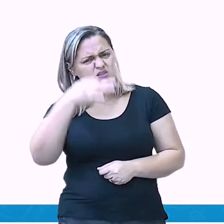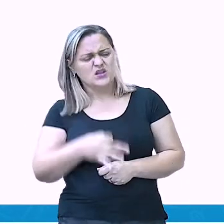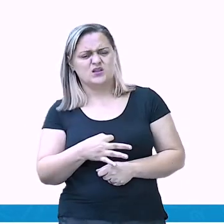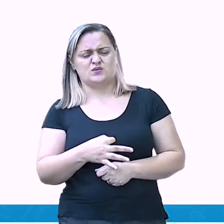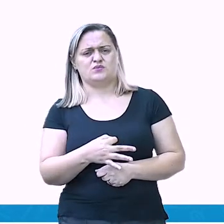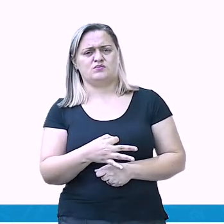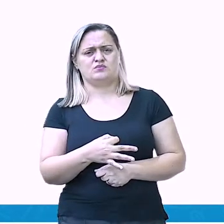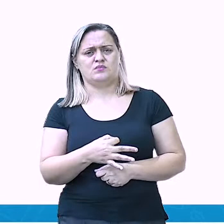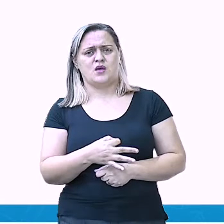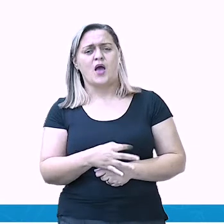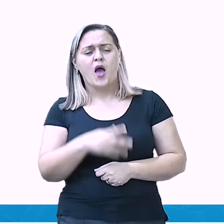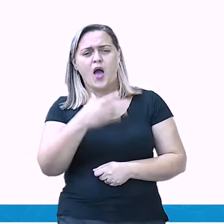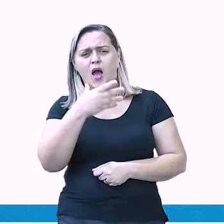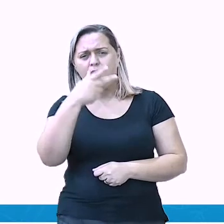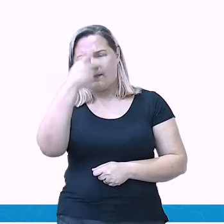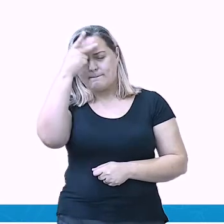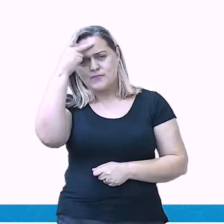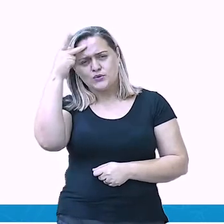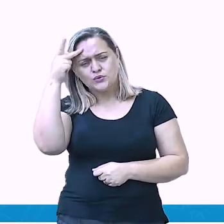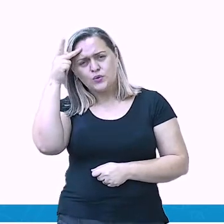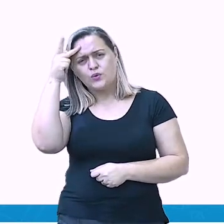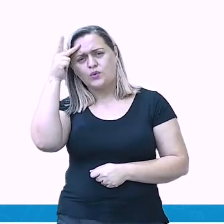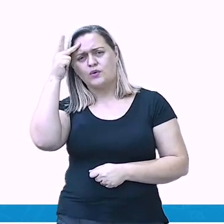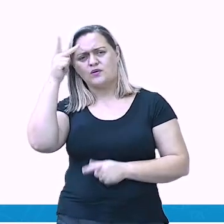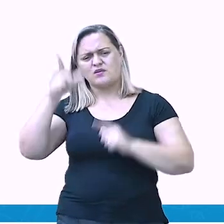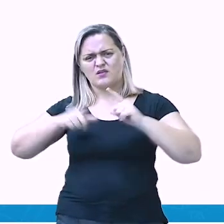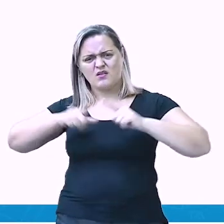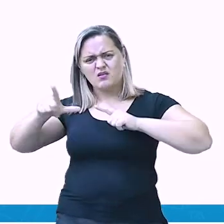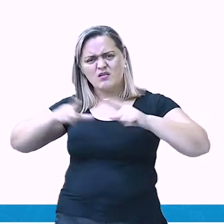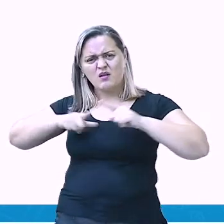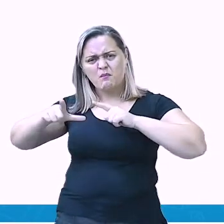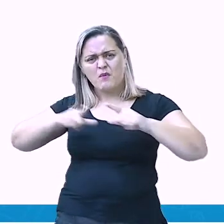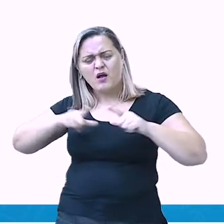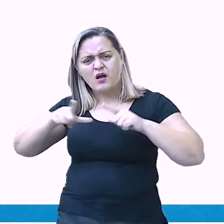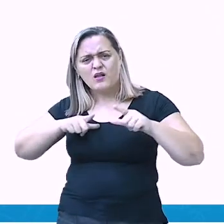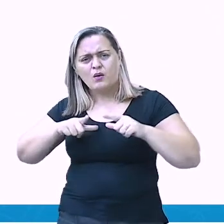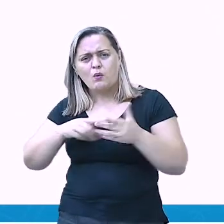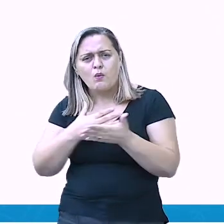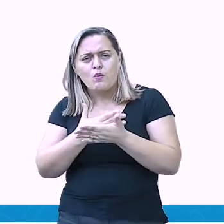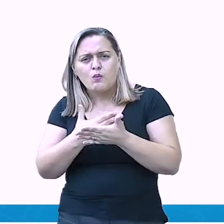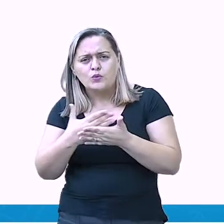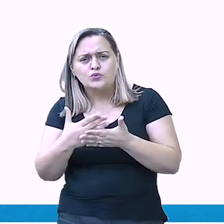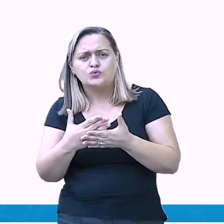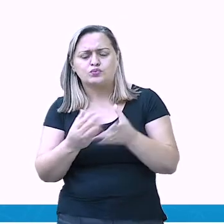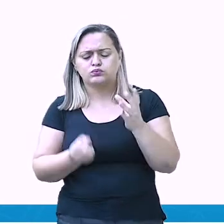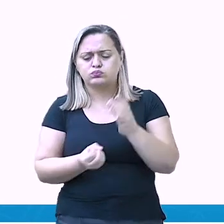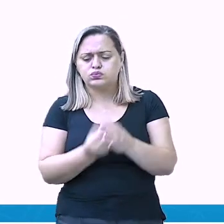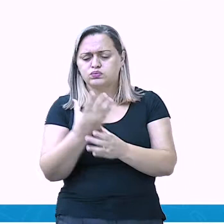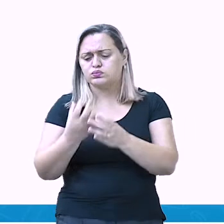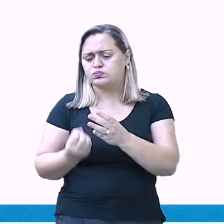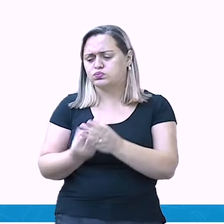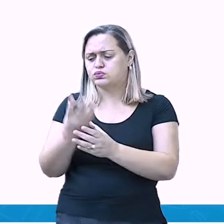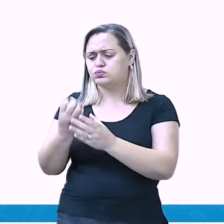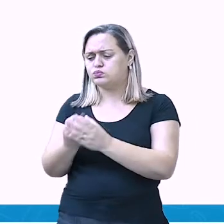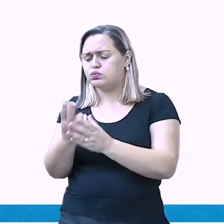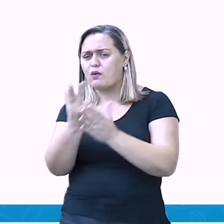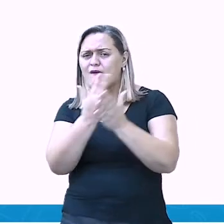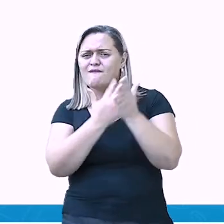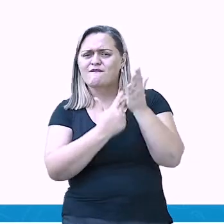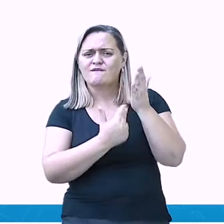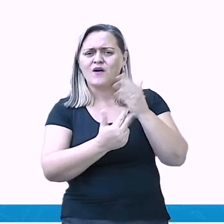desenvolver uma série de símbolos gráficos, desenhos, cores, números e